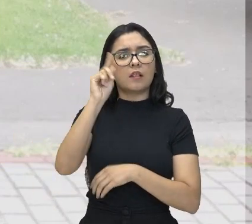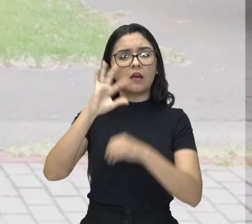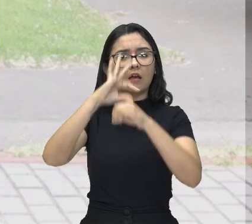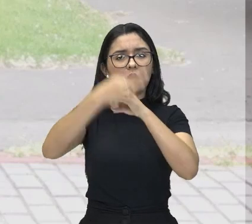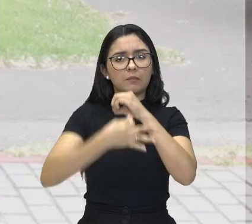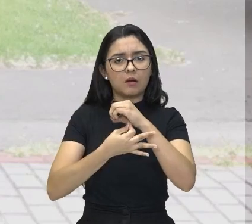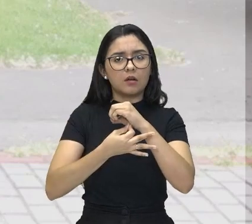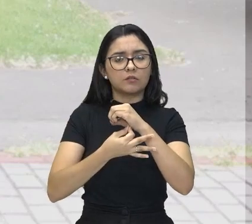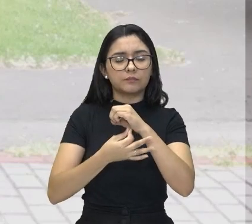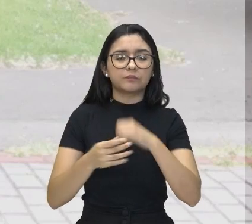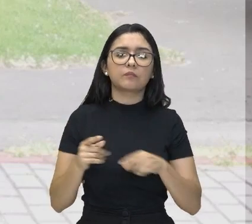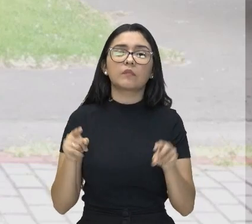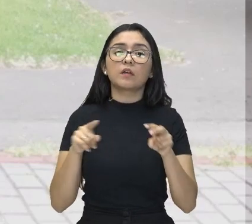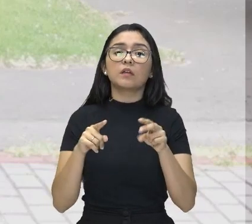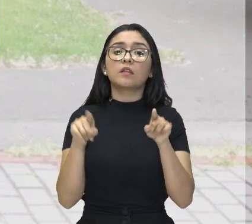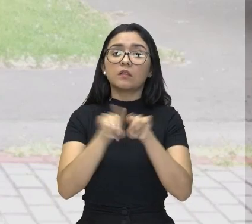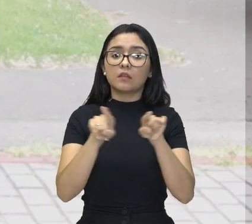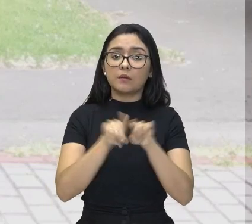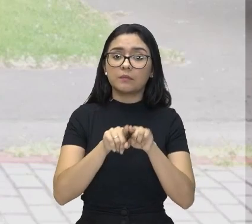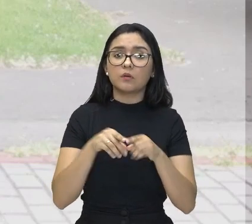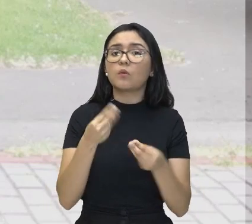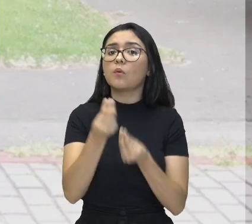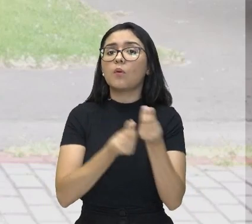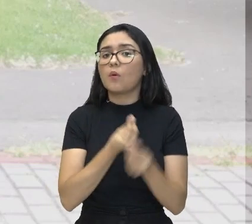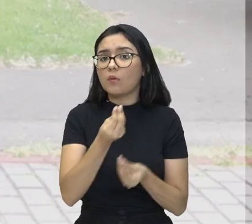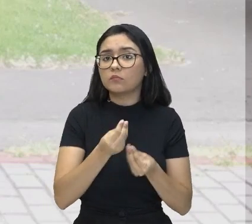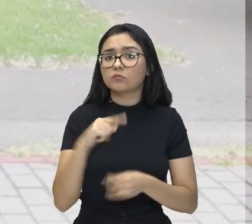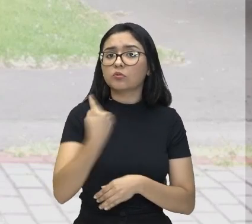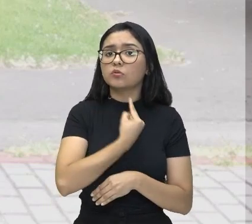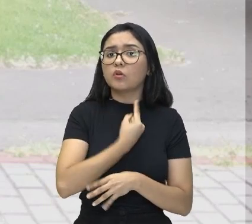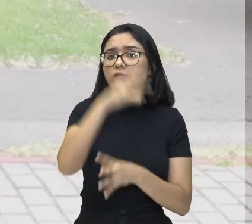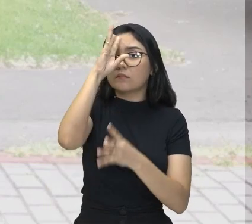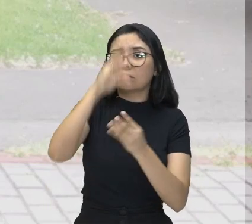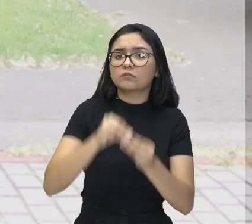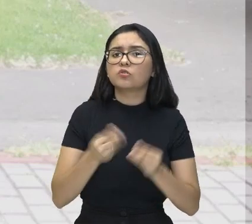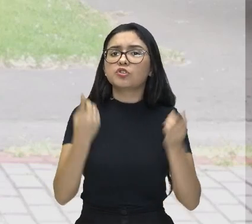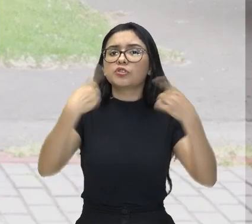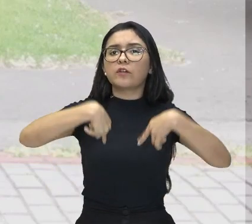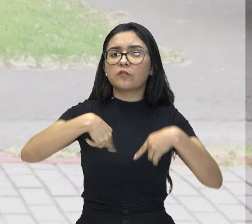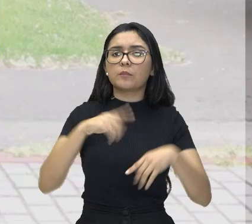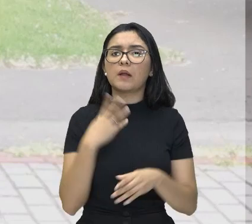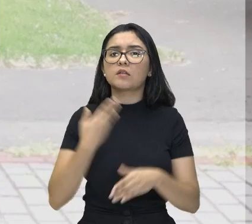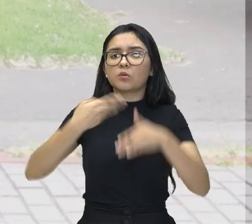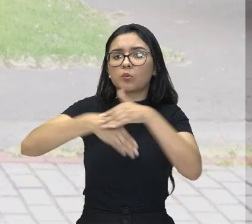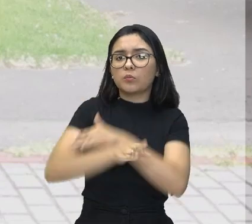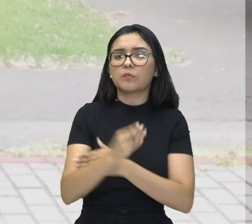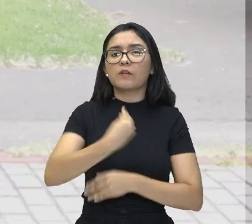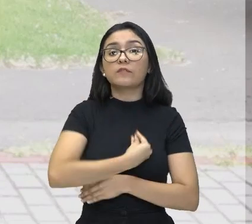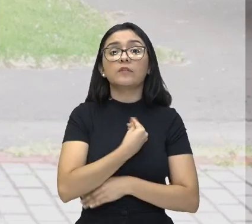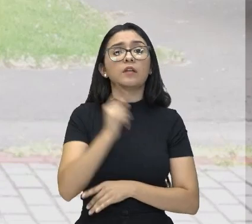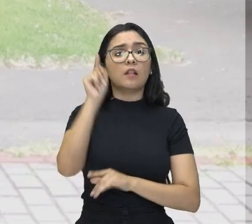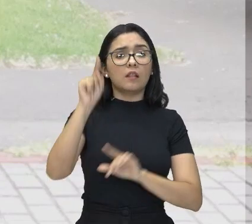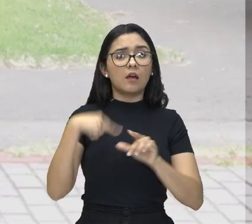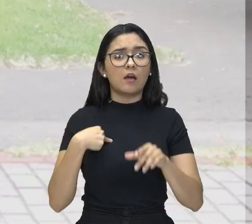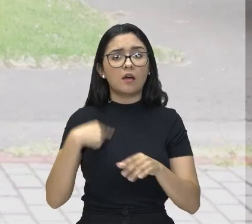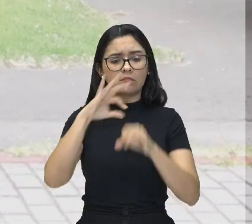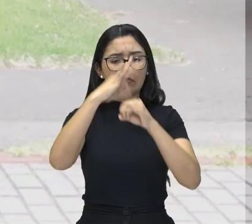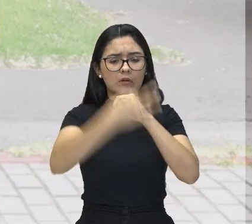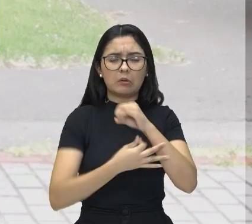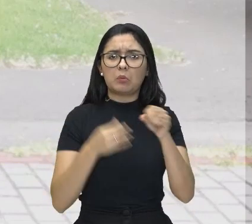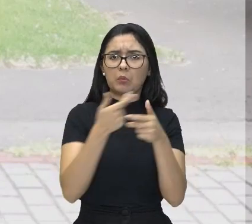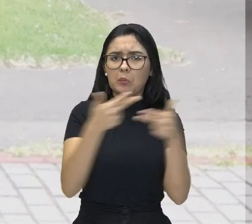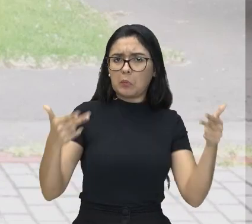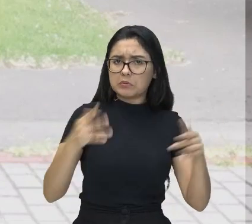digo mais, ainda tem outra, Como é que a gente vai entender os desafios ali para se adaptar à vida em Marte, Coisas